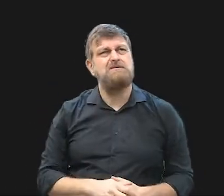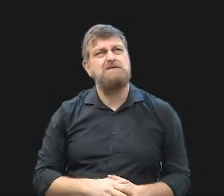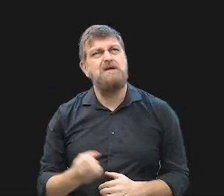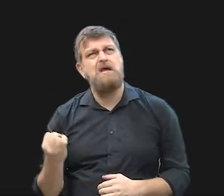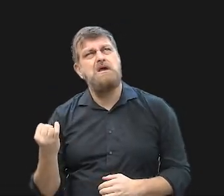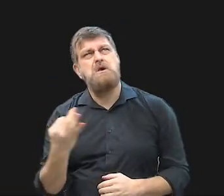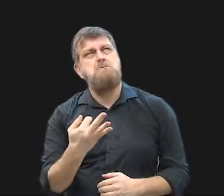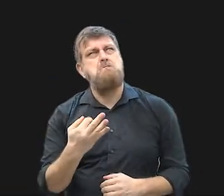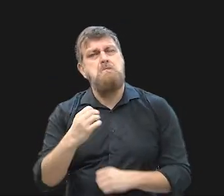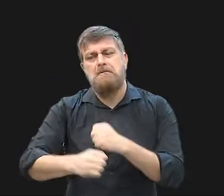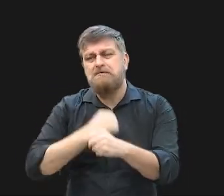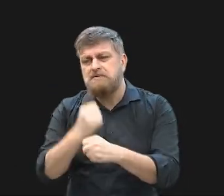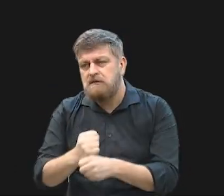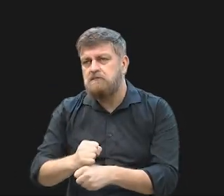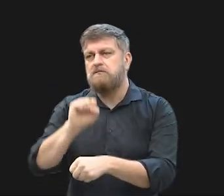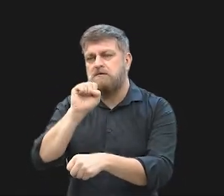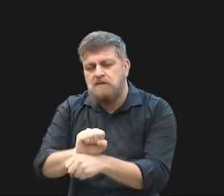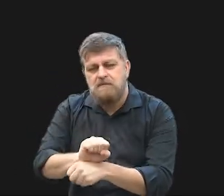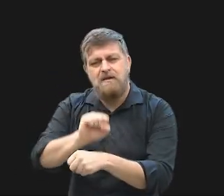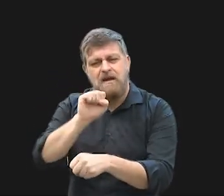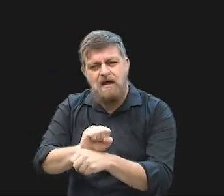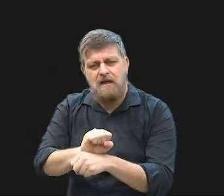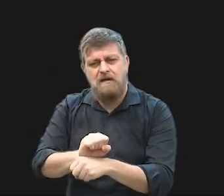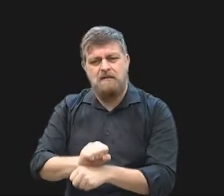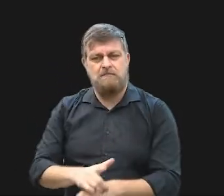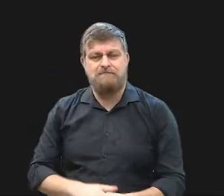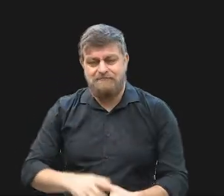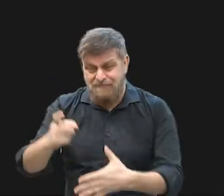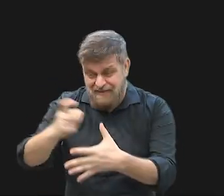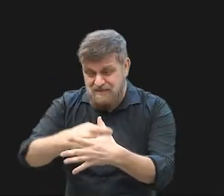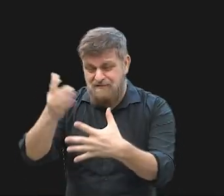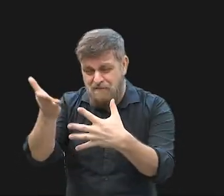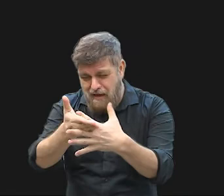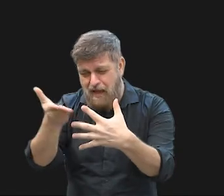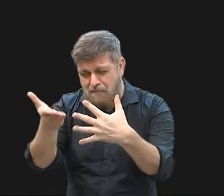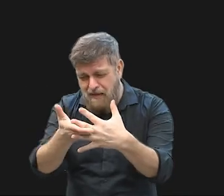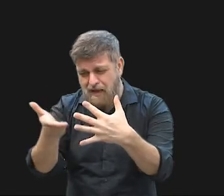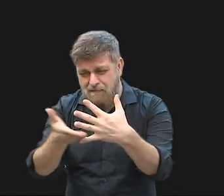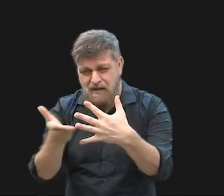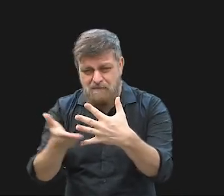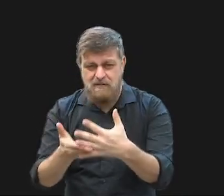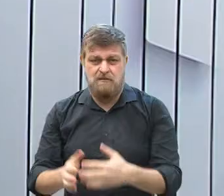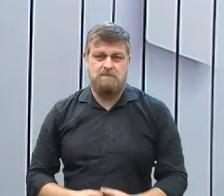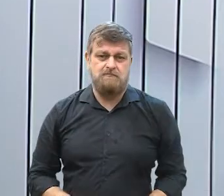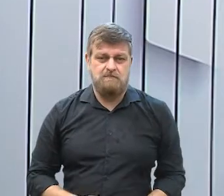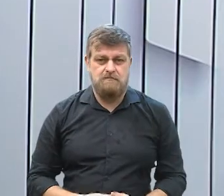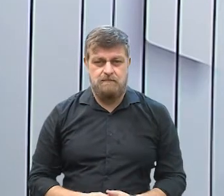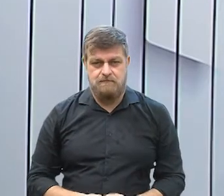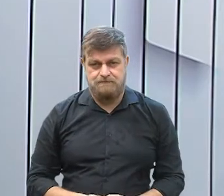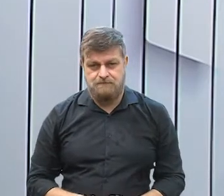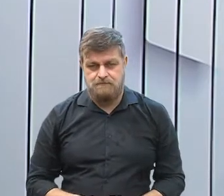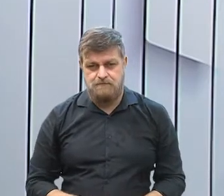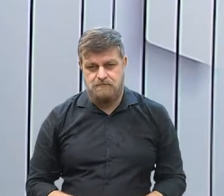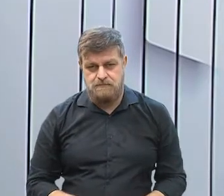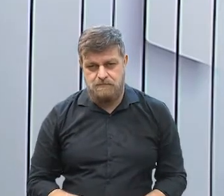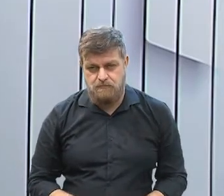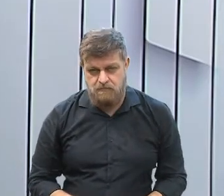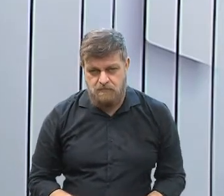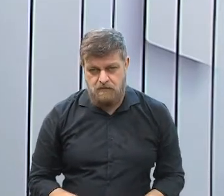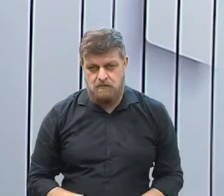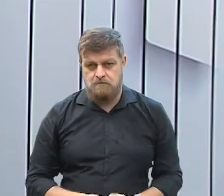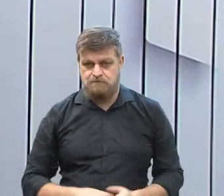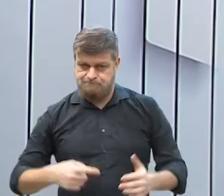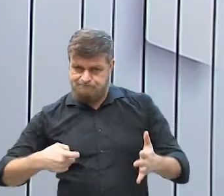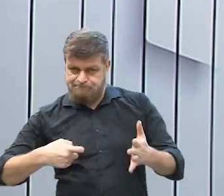né, 8, enfim, quantos mandatos vão ser até que essa dívida seja quitada? Essa denúncia que o senhor